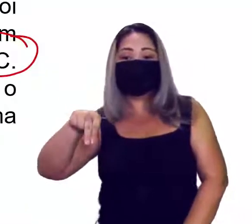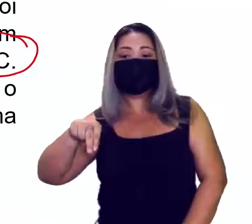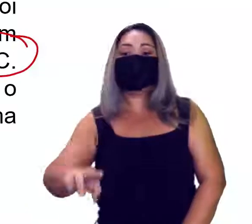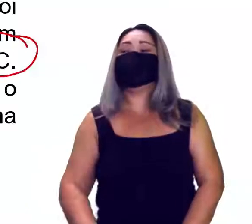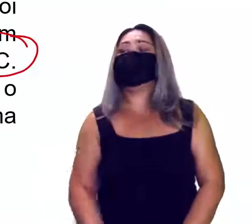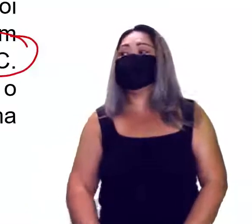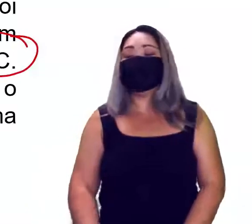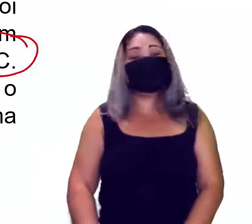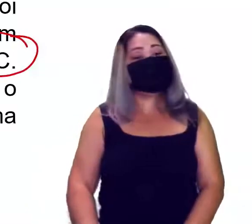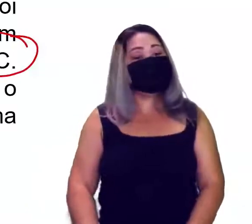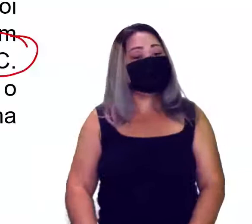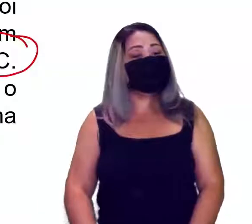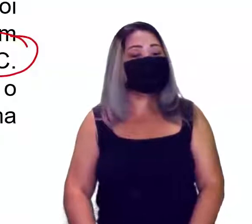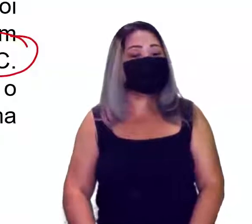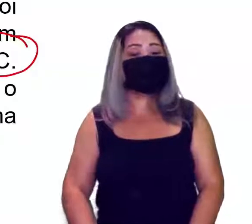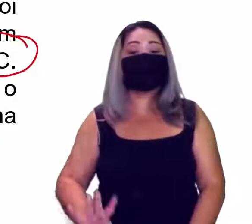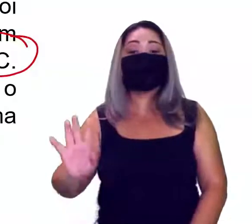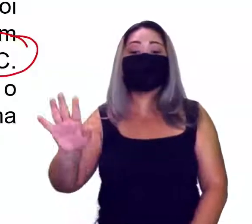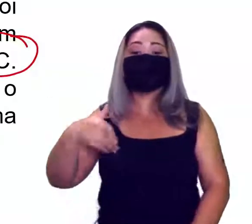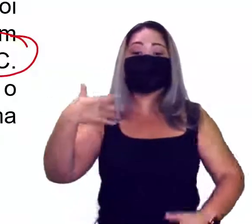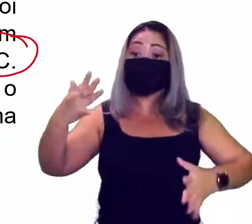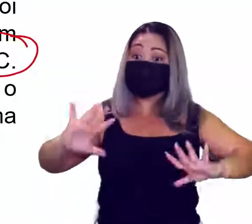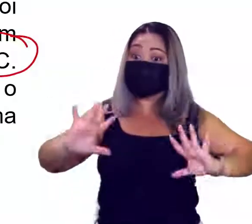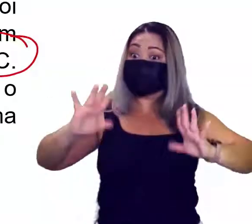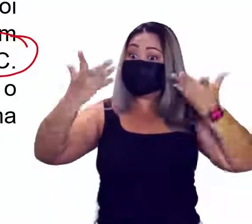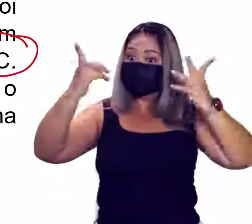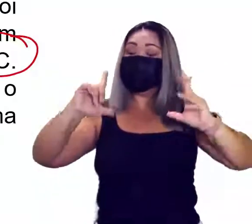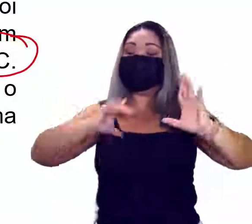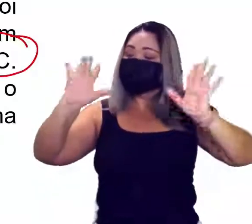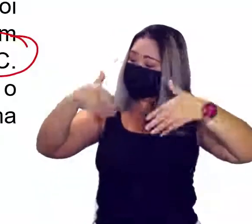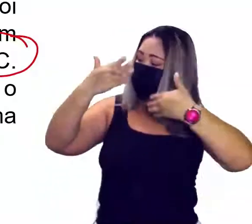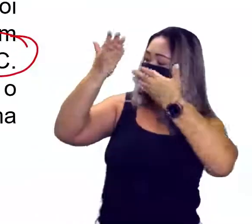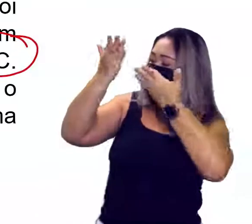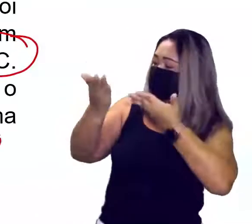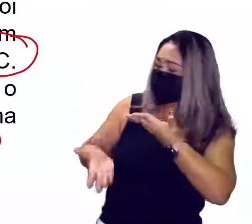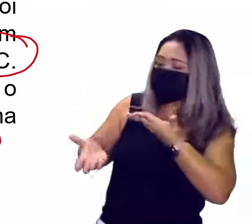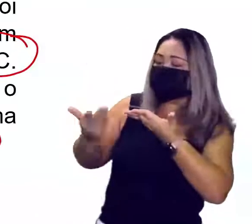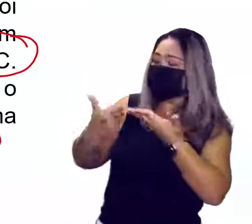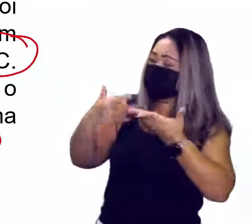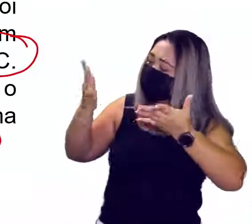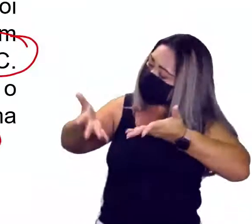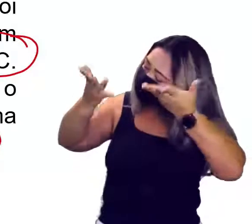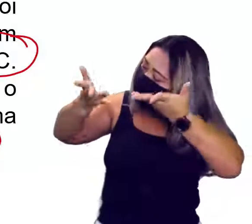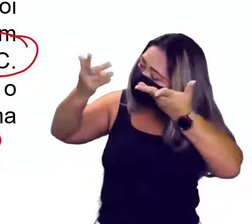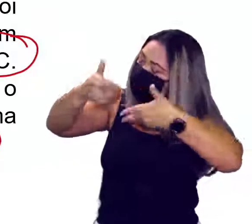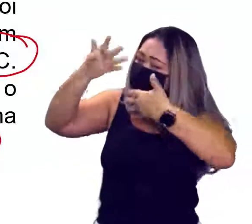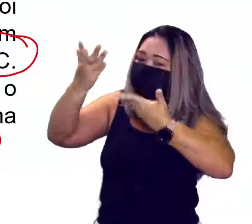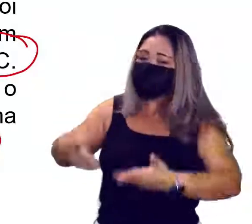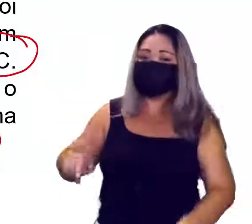Partenon. Uma festividade nova em sua honra, as